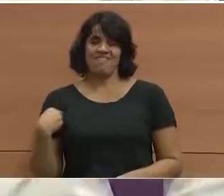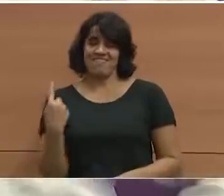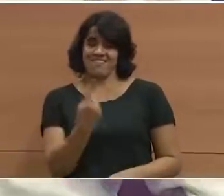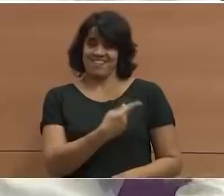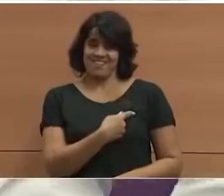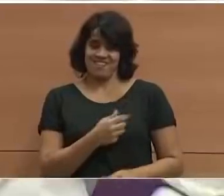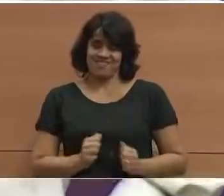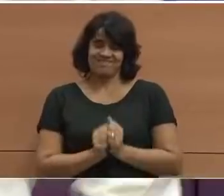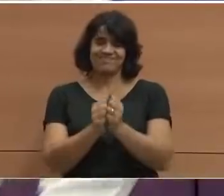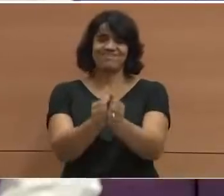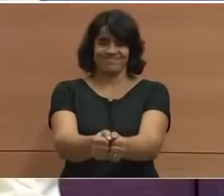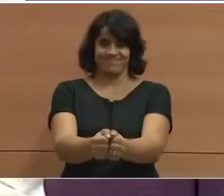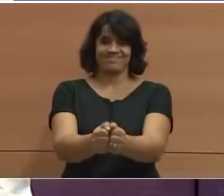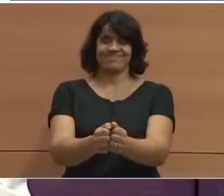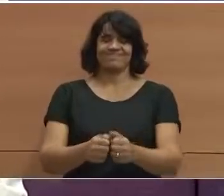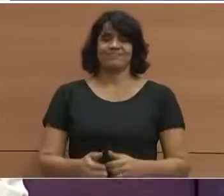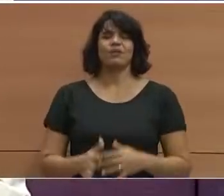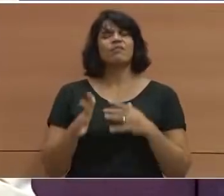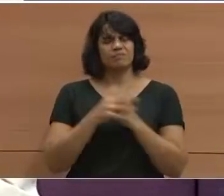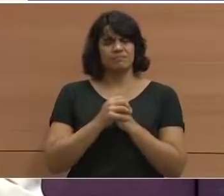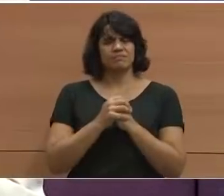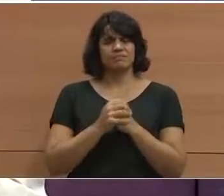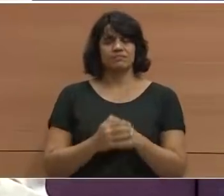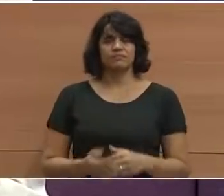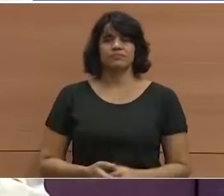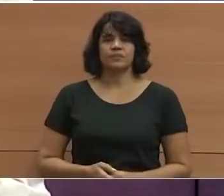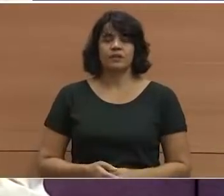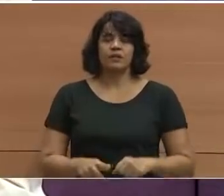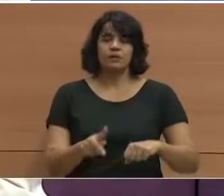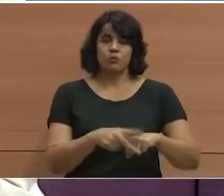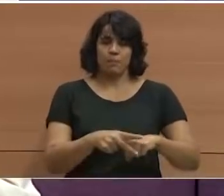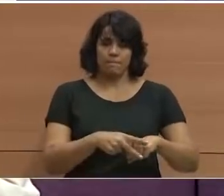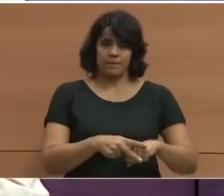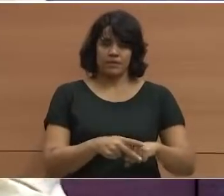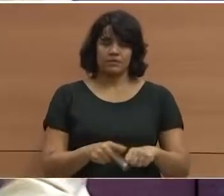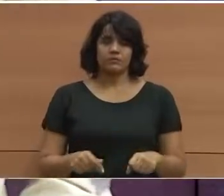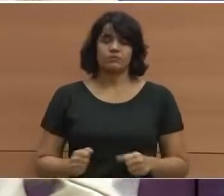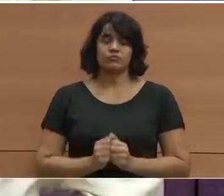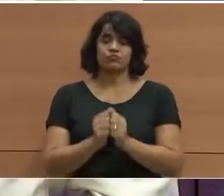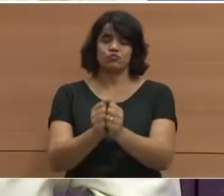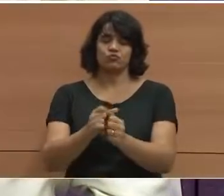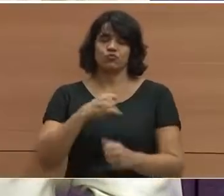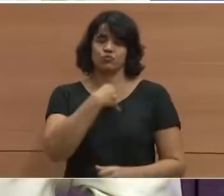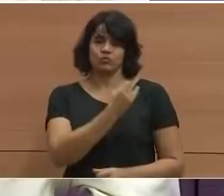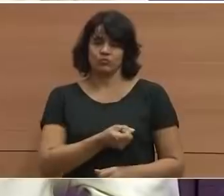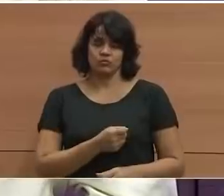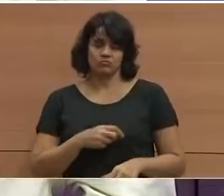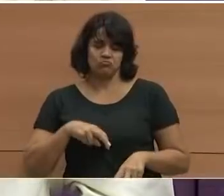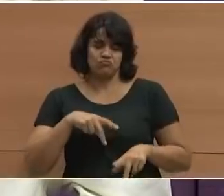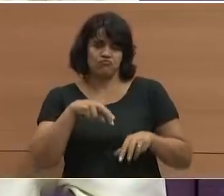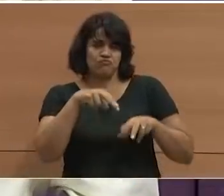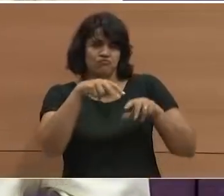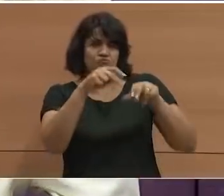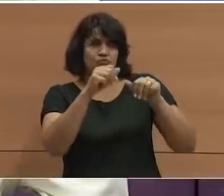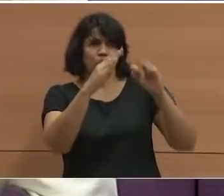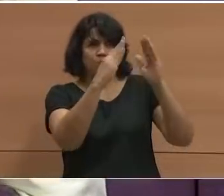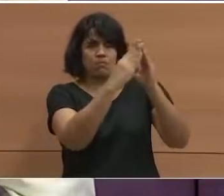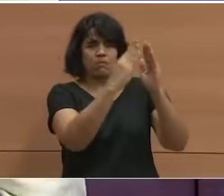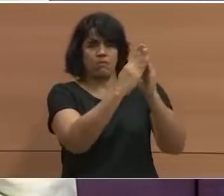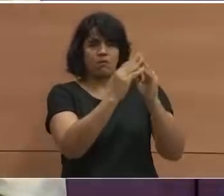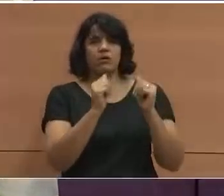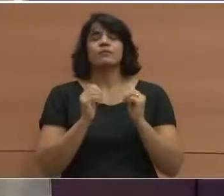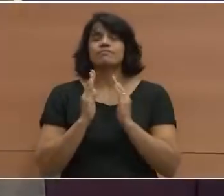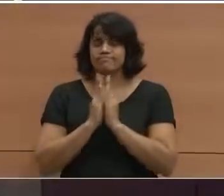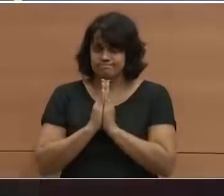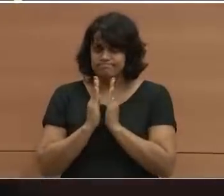João subiam ao templo para a oração da hora nona. Era levado um homem coxo de nascença,